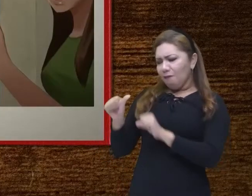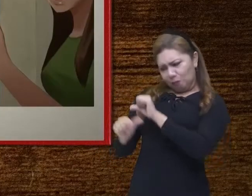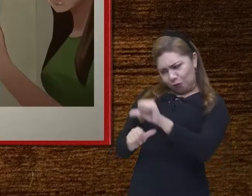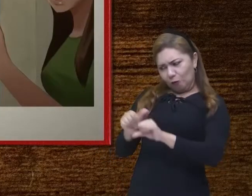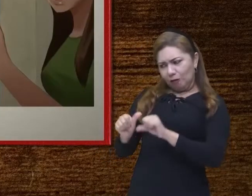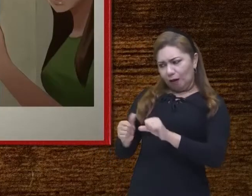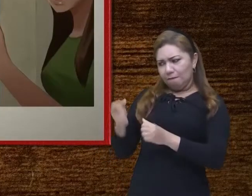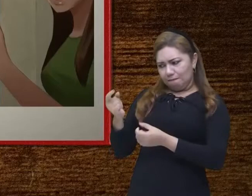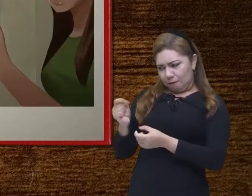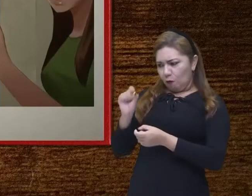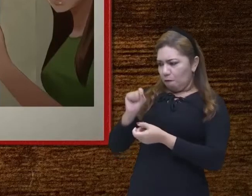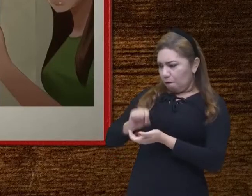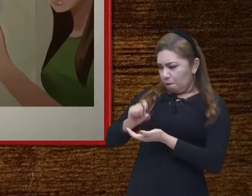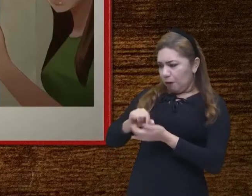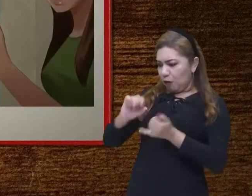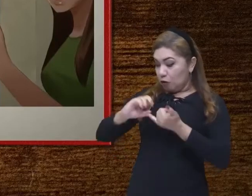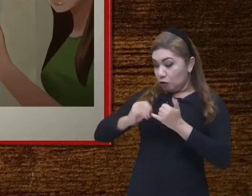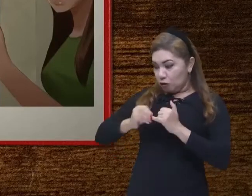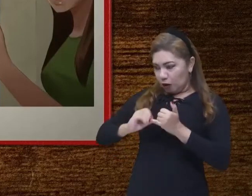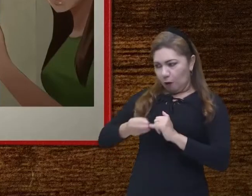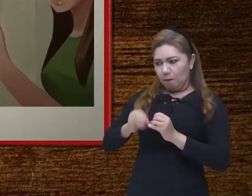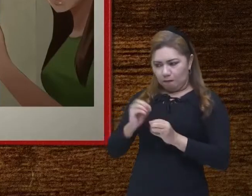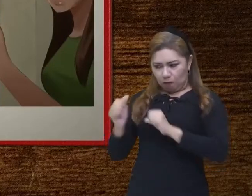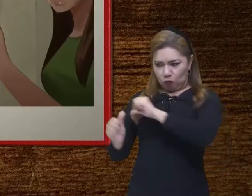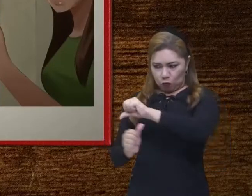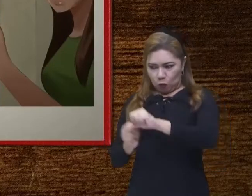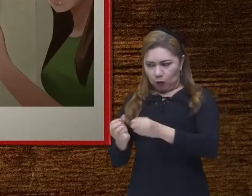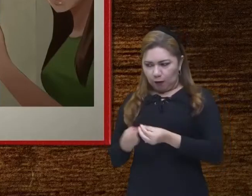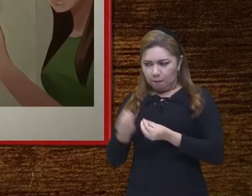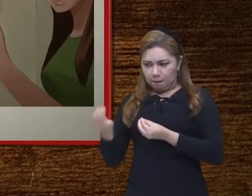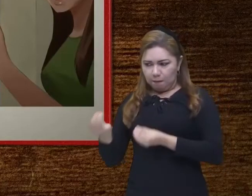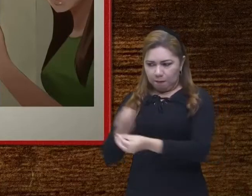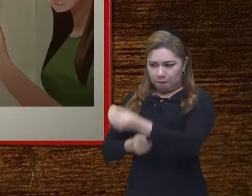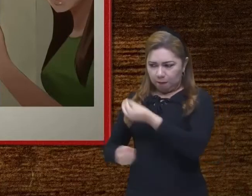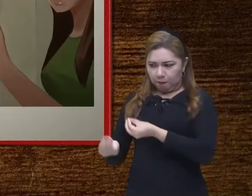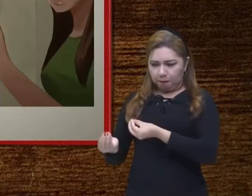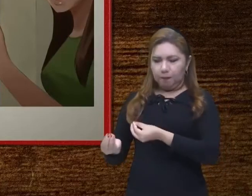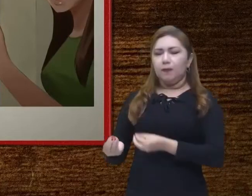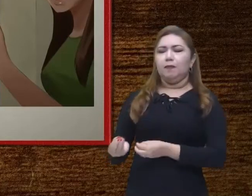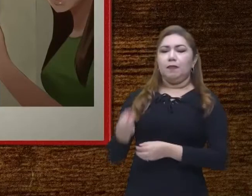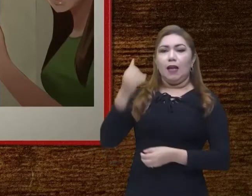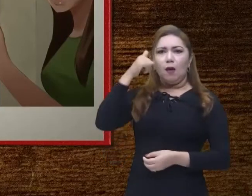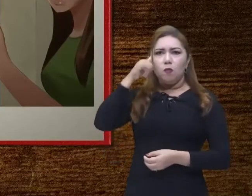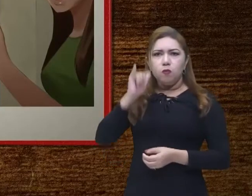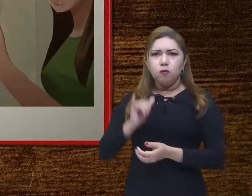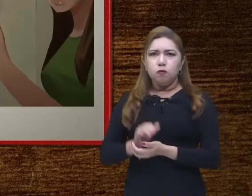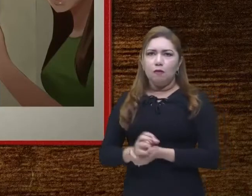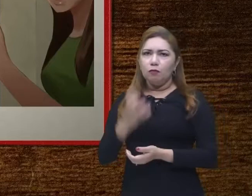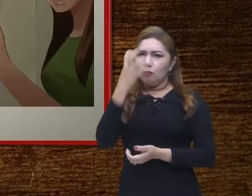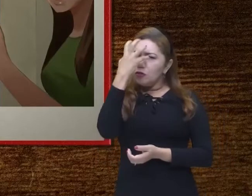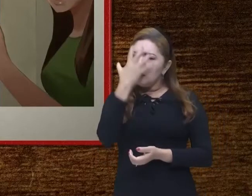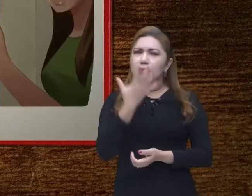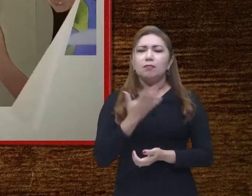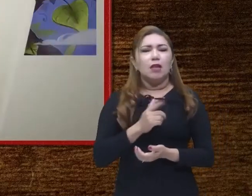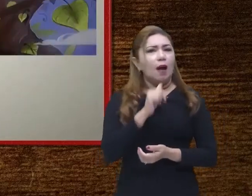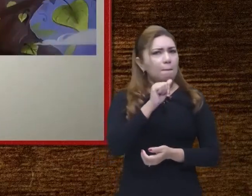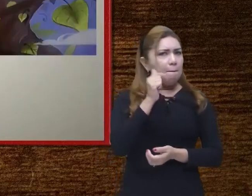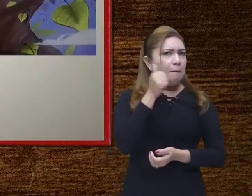A mãe, ao ver o feijão em vez do dinheiro, desesperada, atirou a semente pela janela.